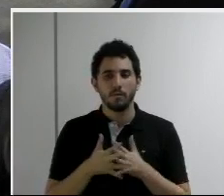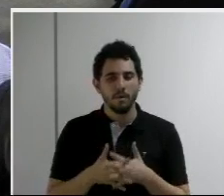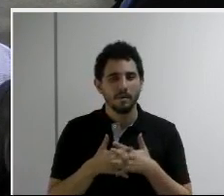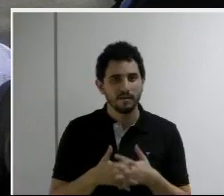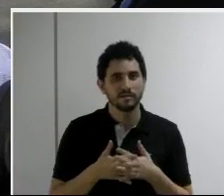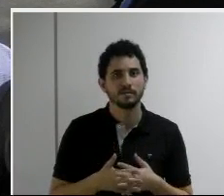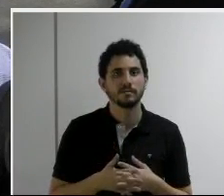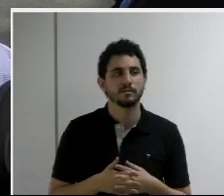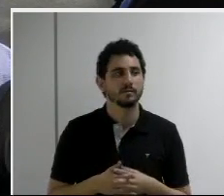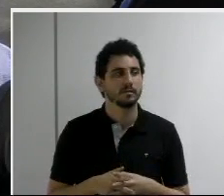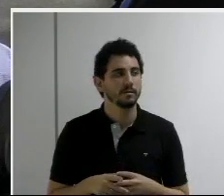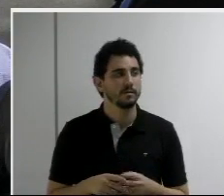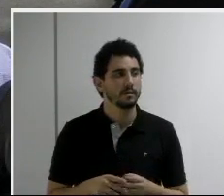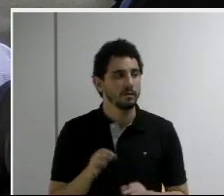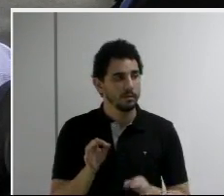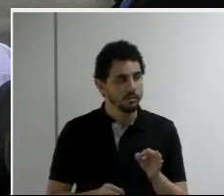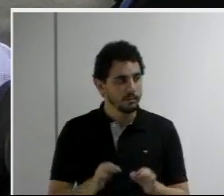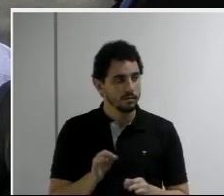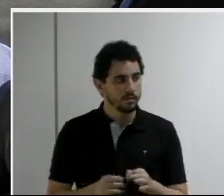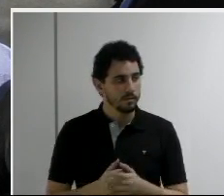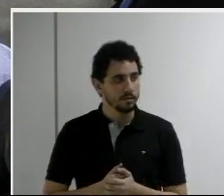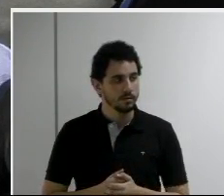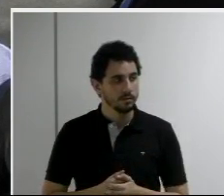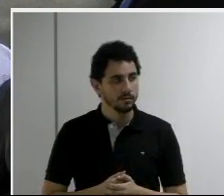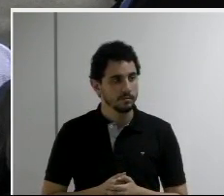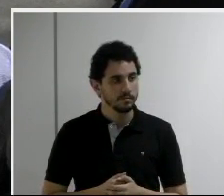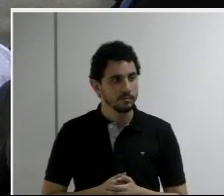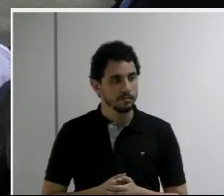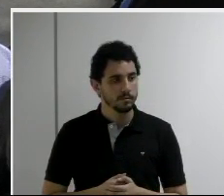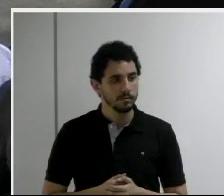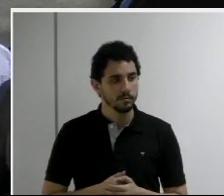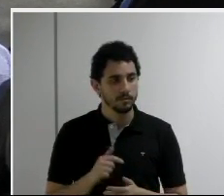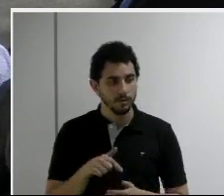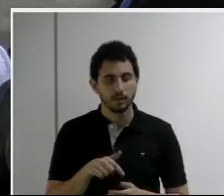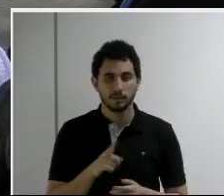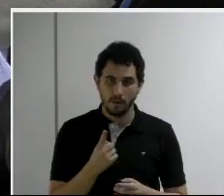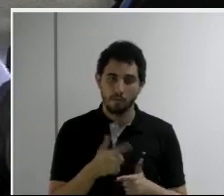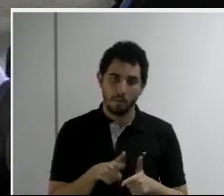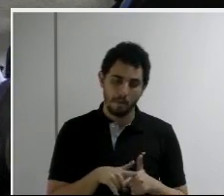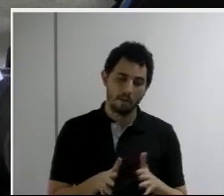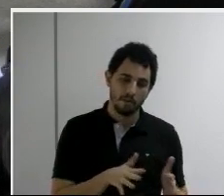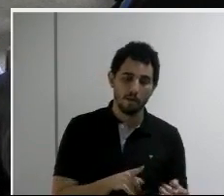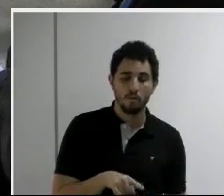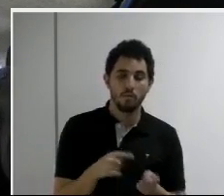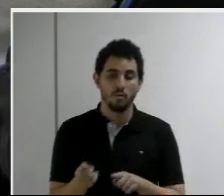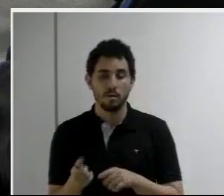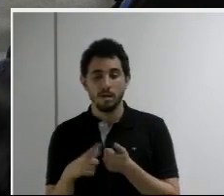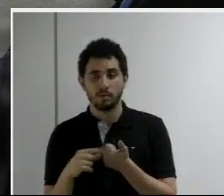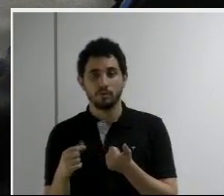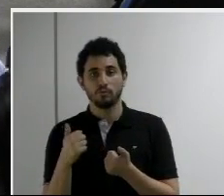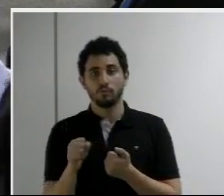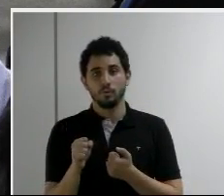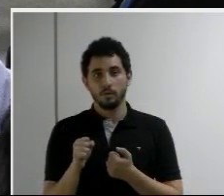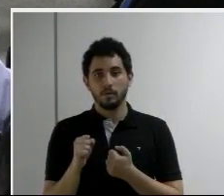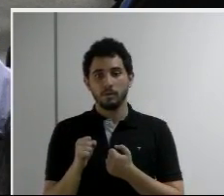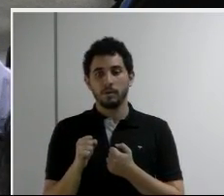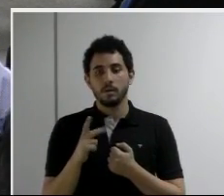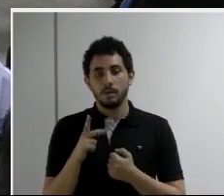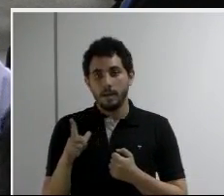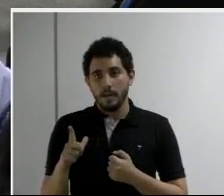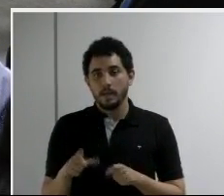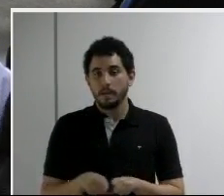do ordenamento jurídico. Isso é um aspecto. E outro é que o artigo 18, né, do